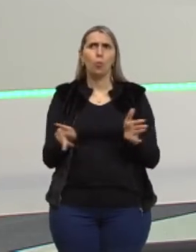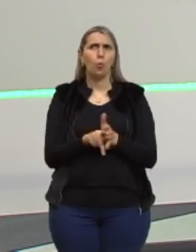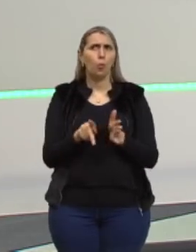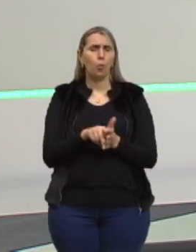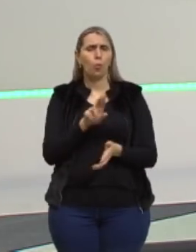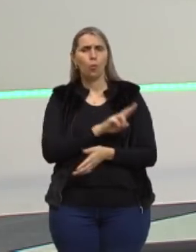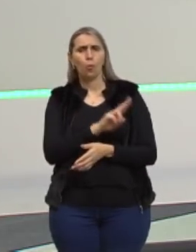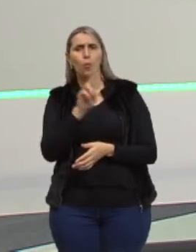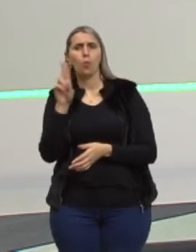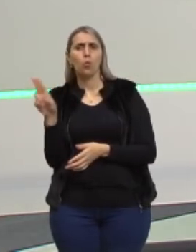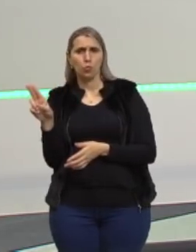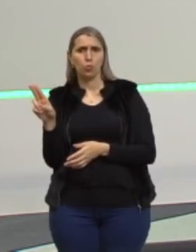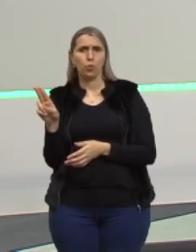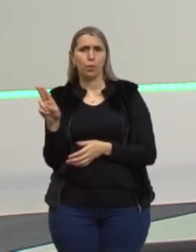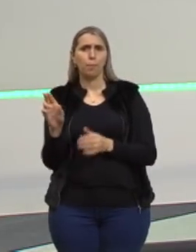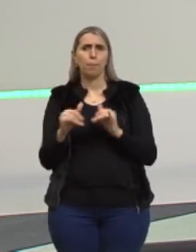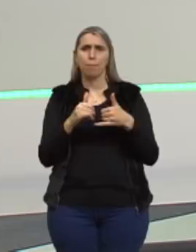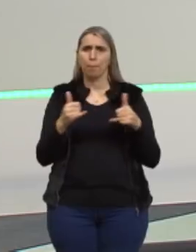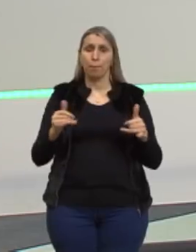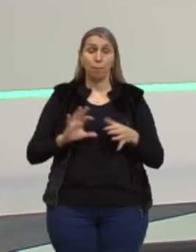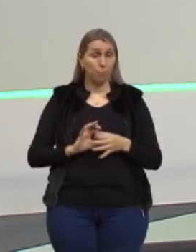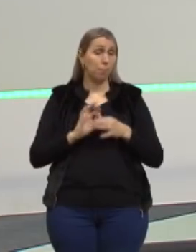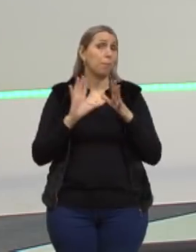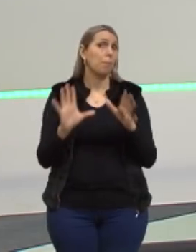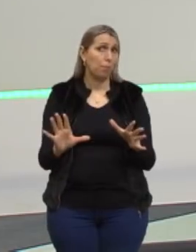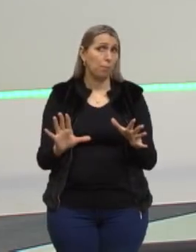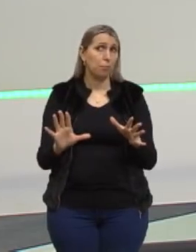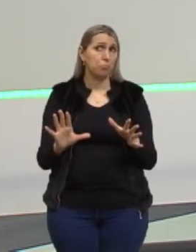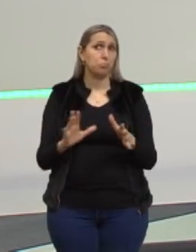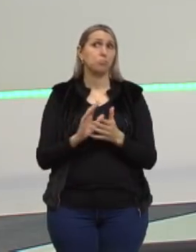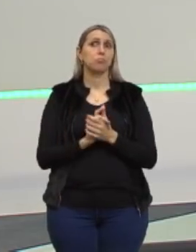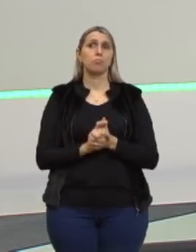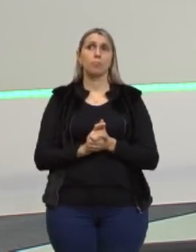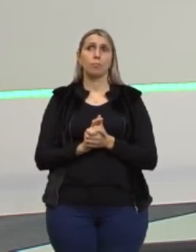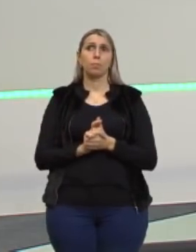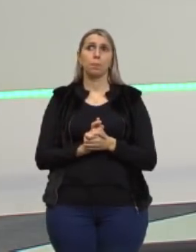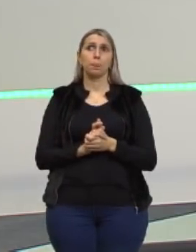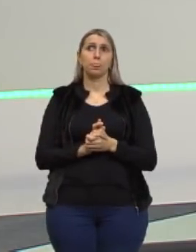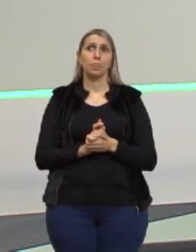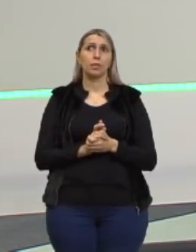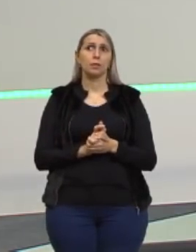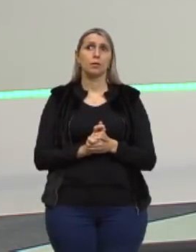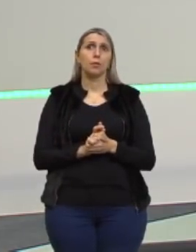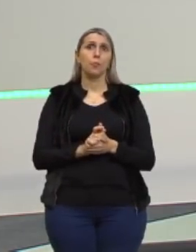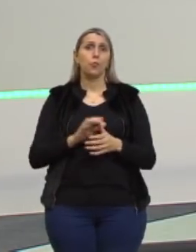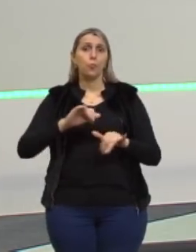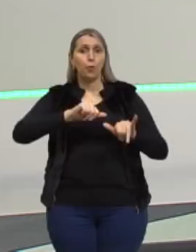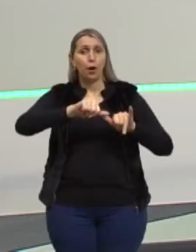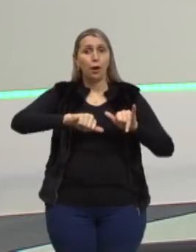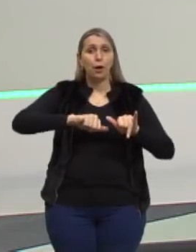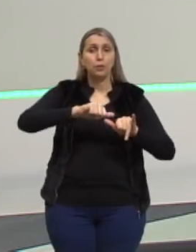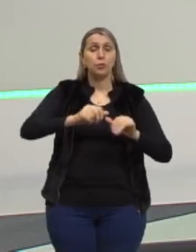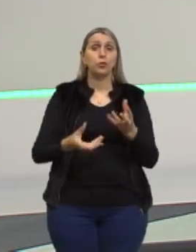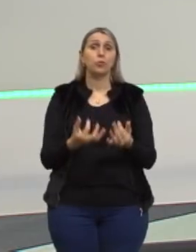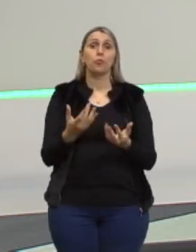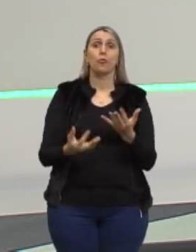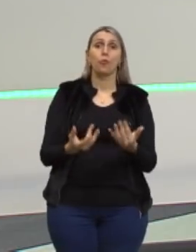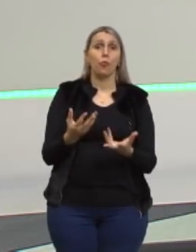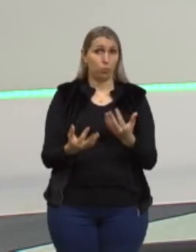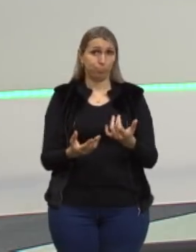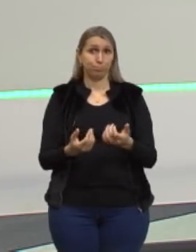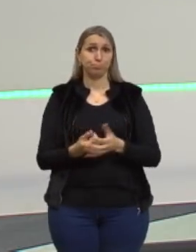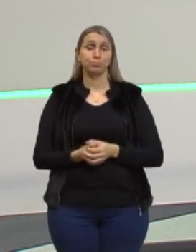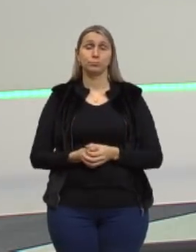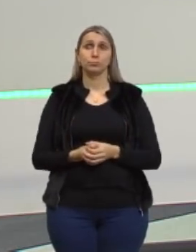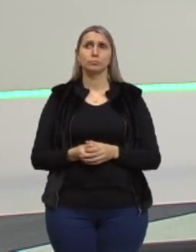o próprio nome diz é a energia liberada né uma reação de combustão em